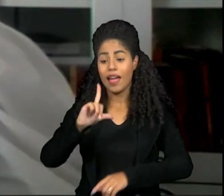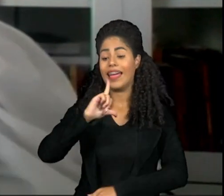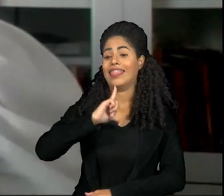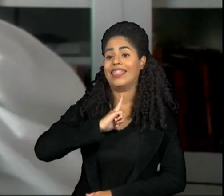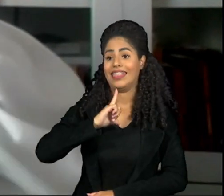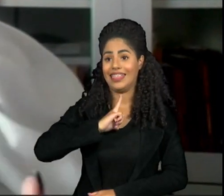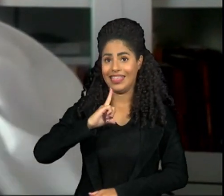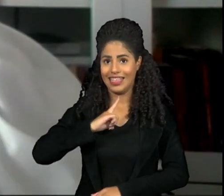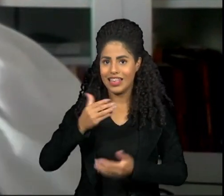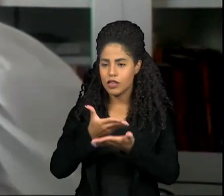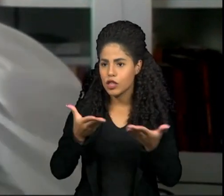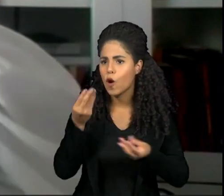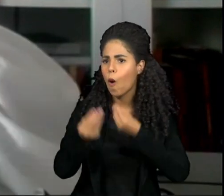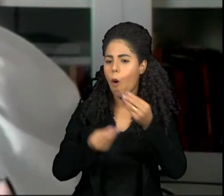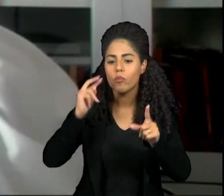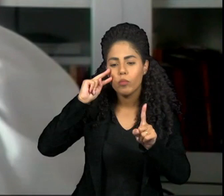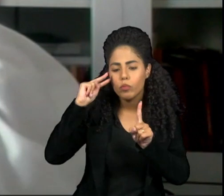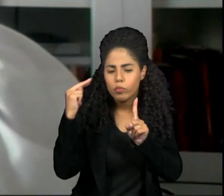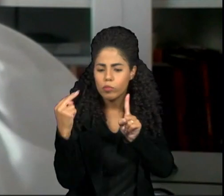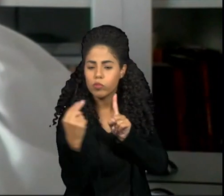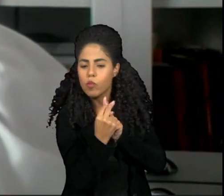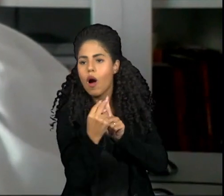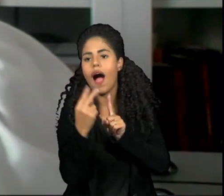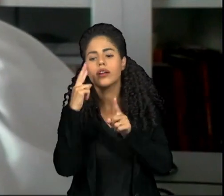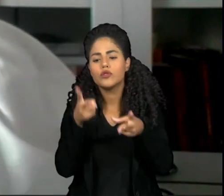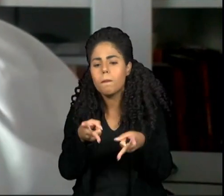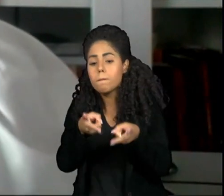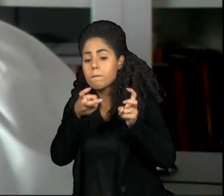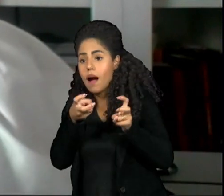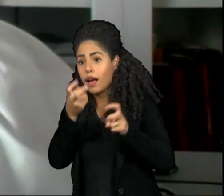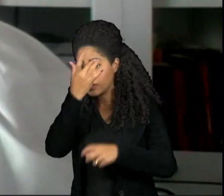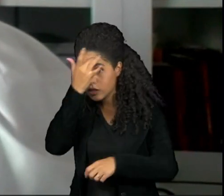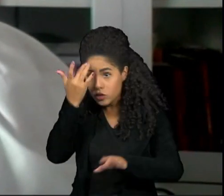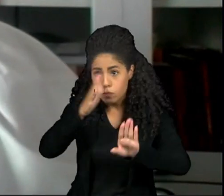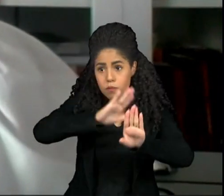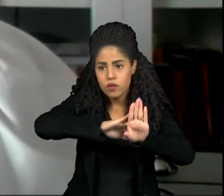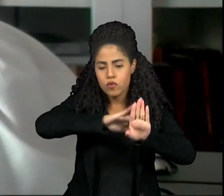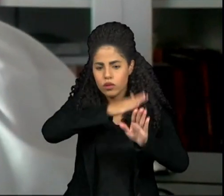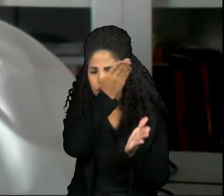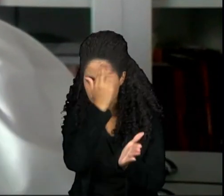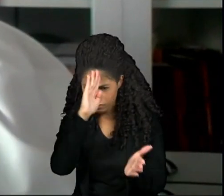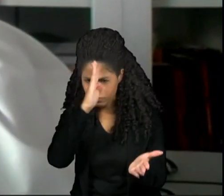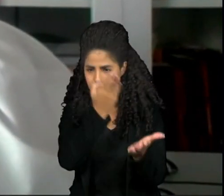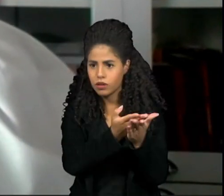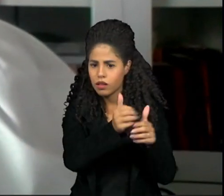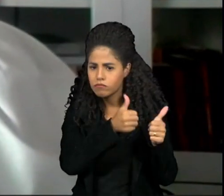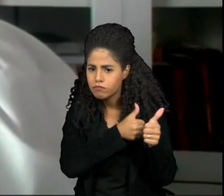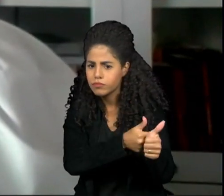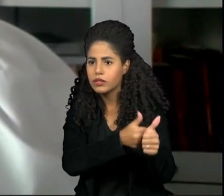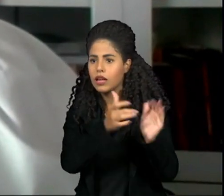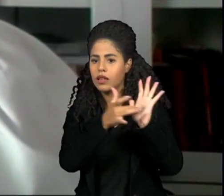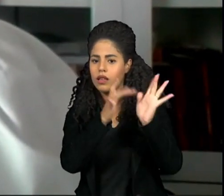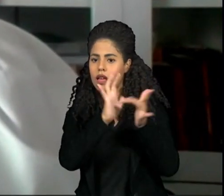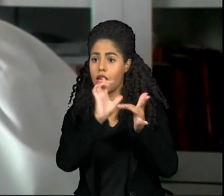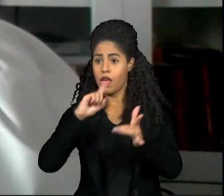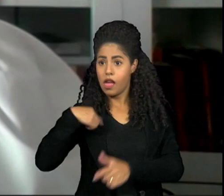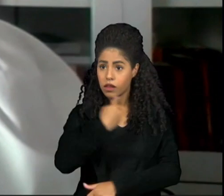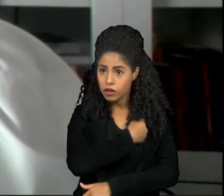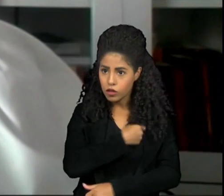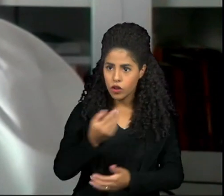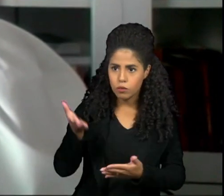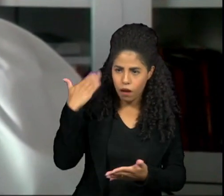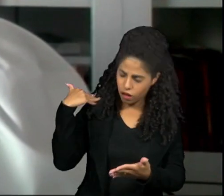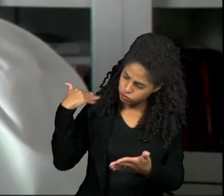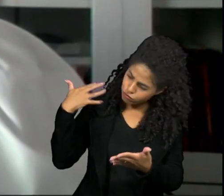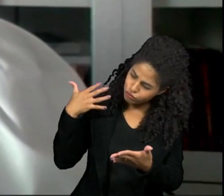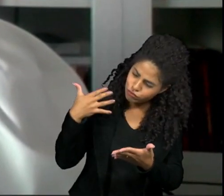uma cosmovisão, uma cosmopercepção cristã do mundo que embasa a nossa concepção